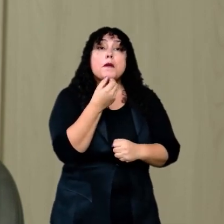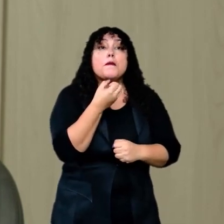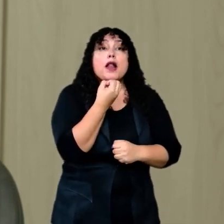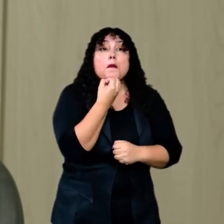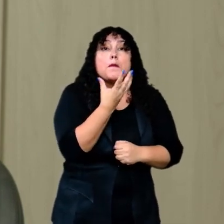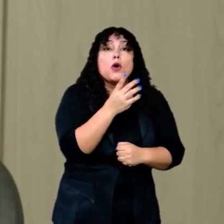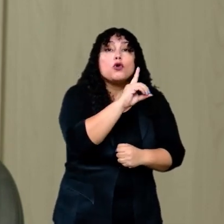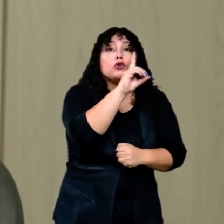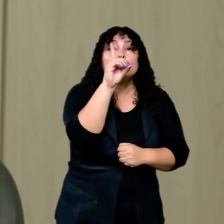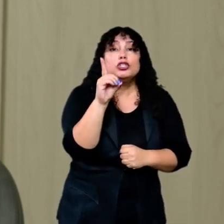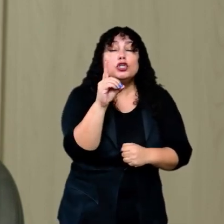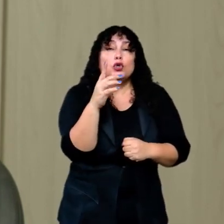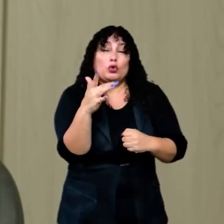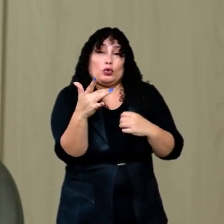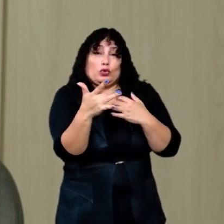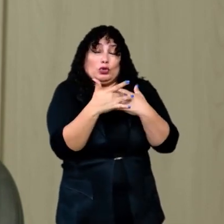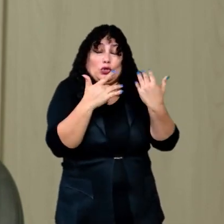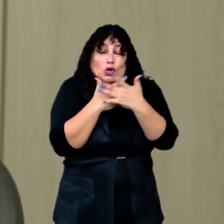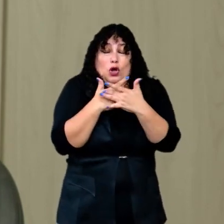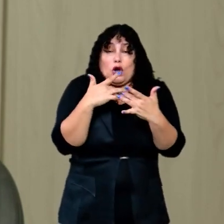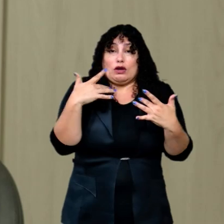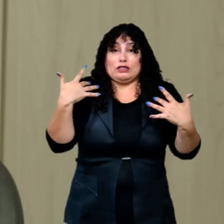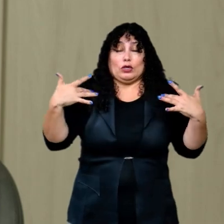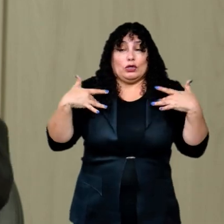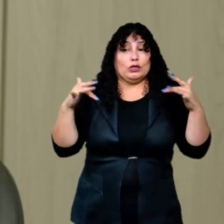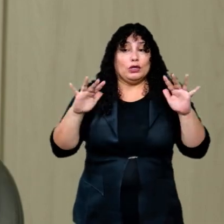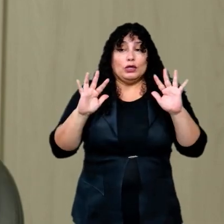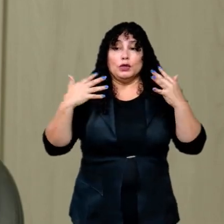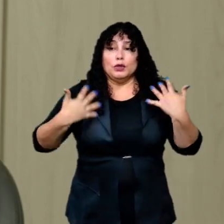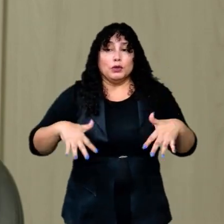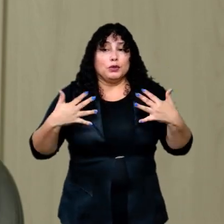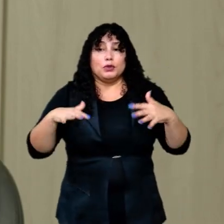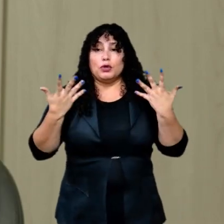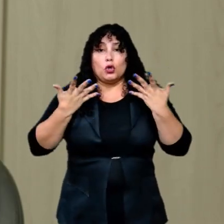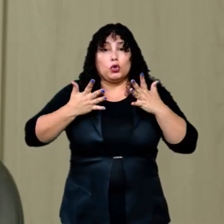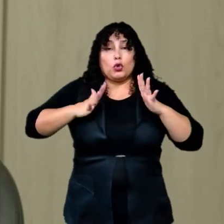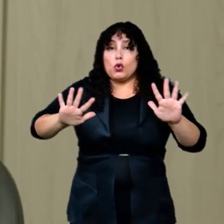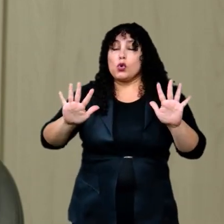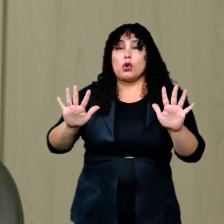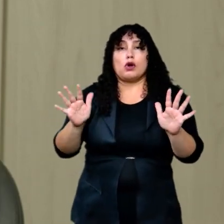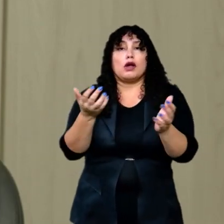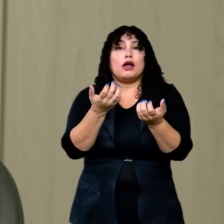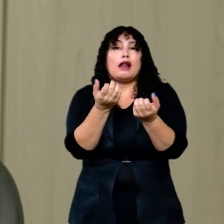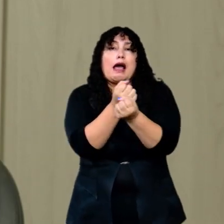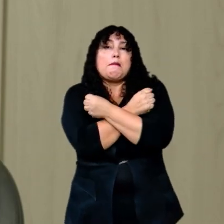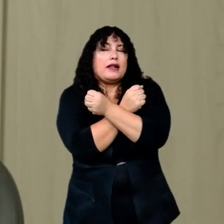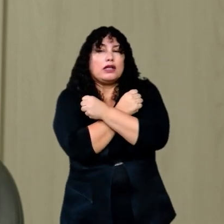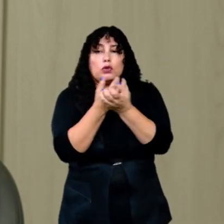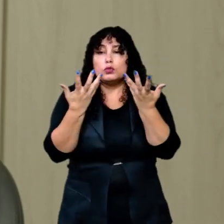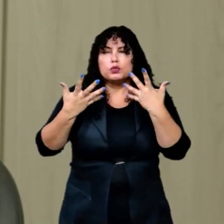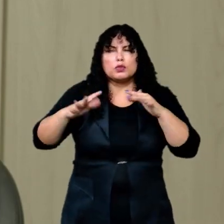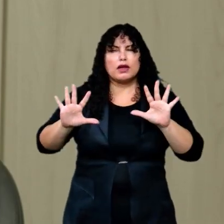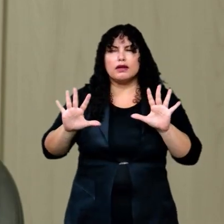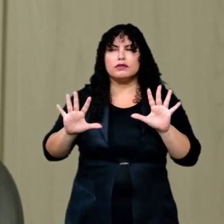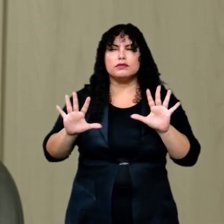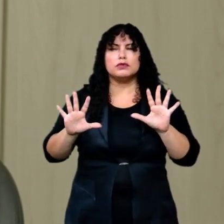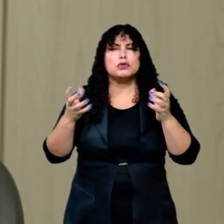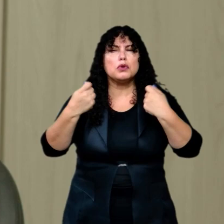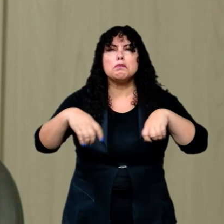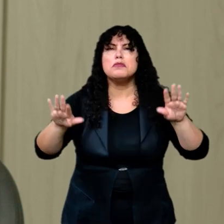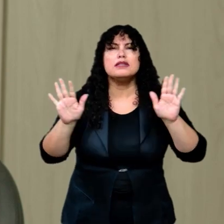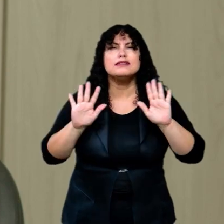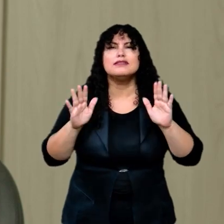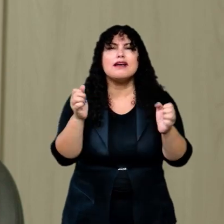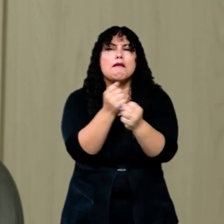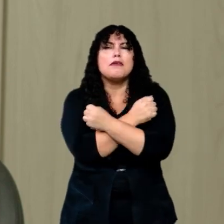vezes o toque, né, o sensorial deles às vezes é muito forte. Então, eu não gosto do abraço, eu não quero abraçar. Então, você não precisa abraçar